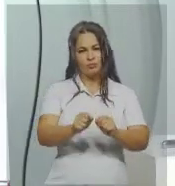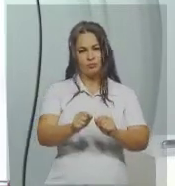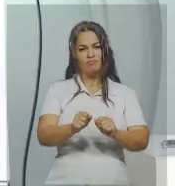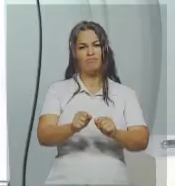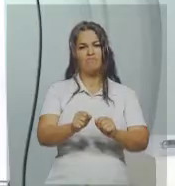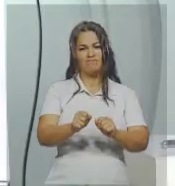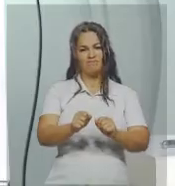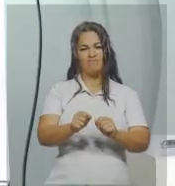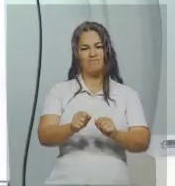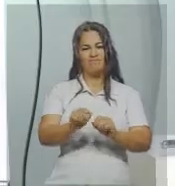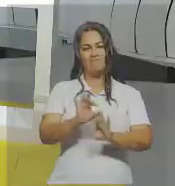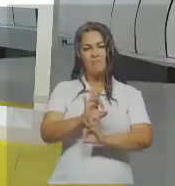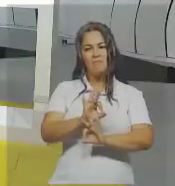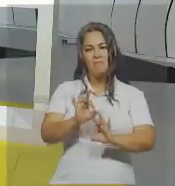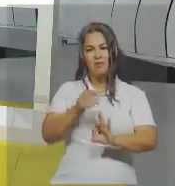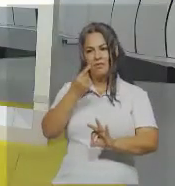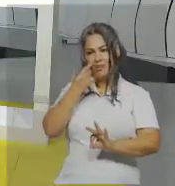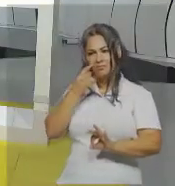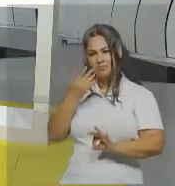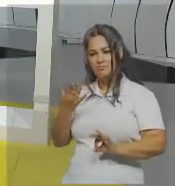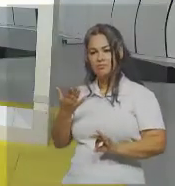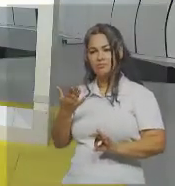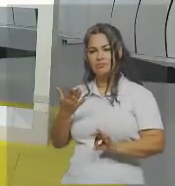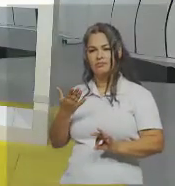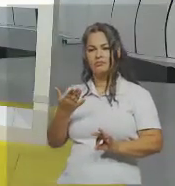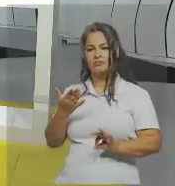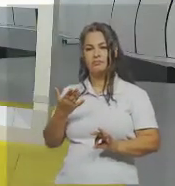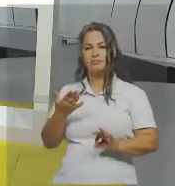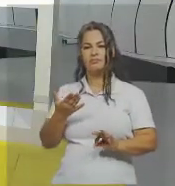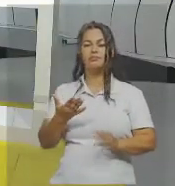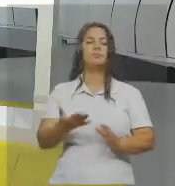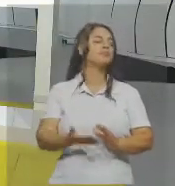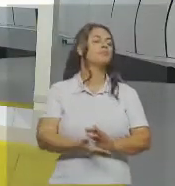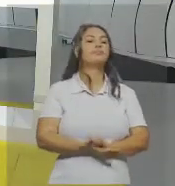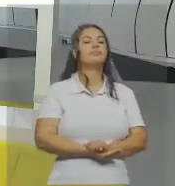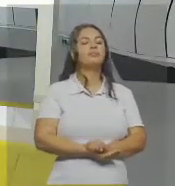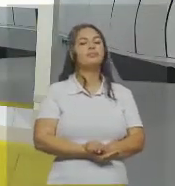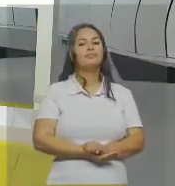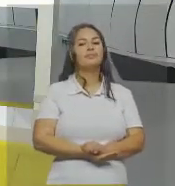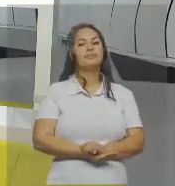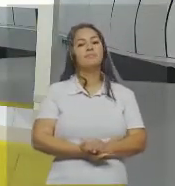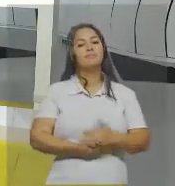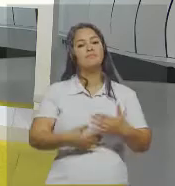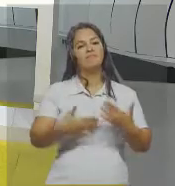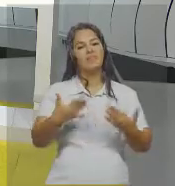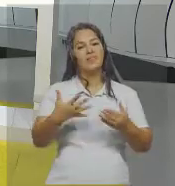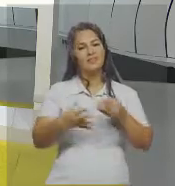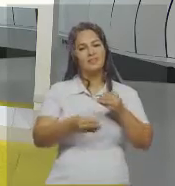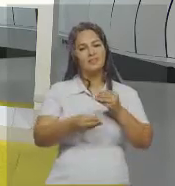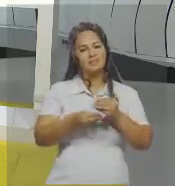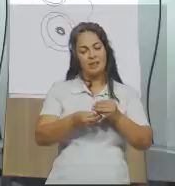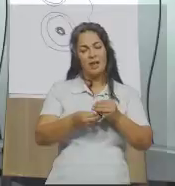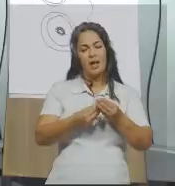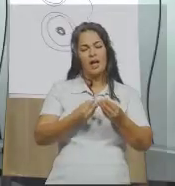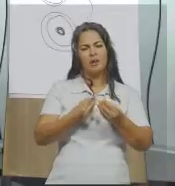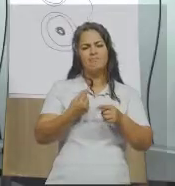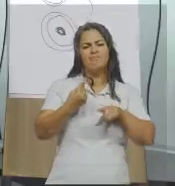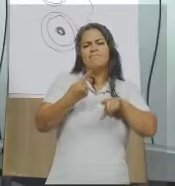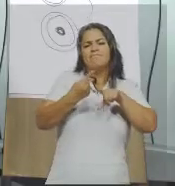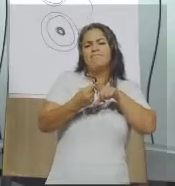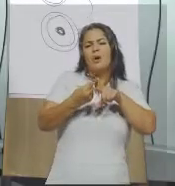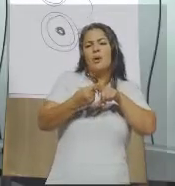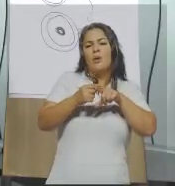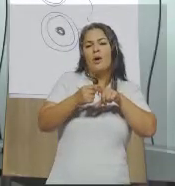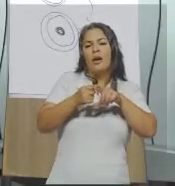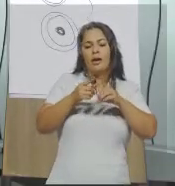diria de forma perfeita até. Bom, então essa é a ideia da ação dos hormônios e a forma, o porquê dos